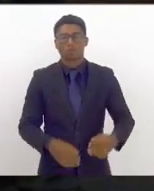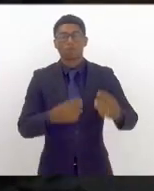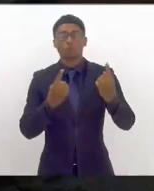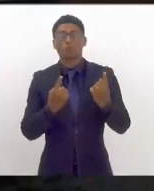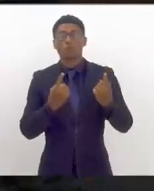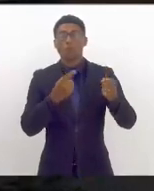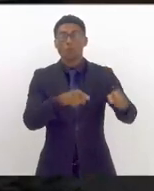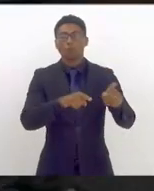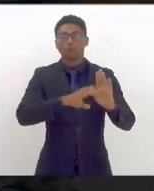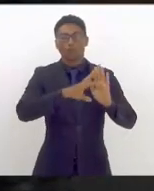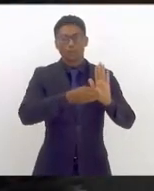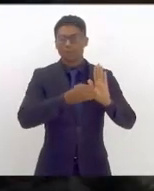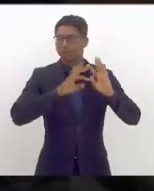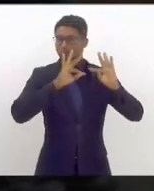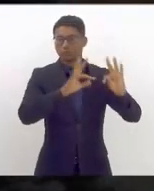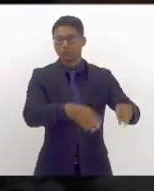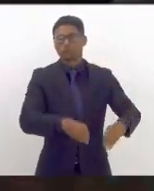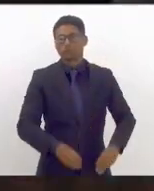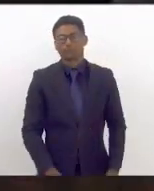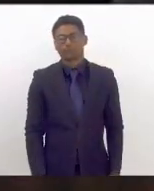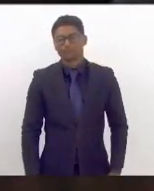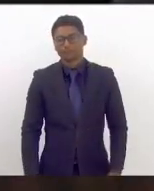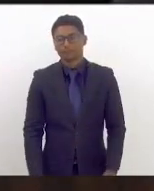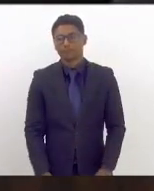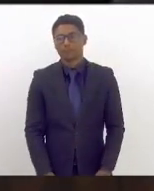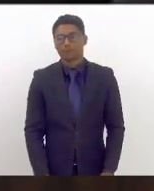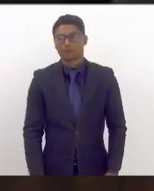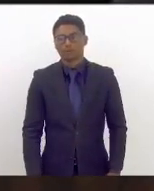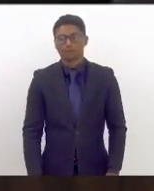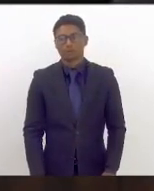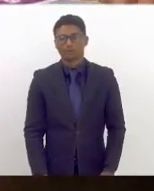a todas as emendas do presidente